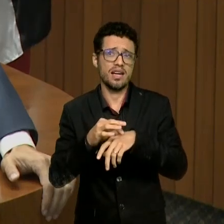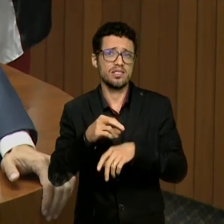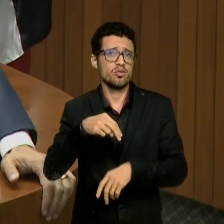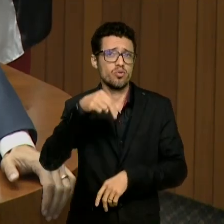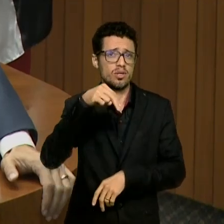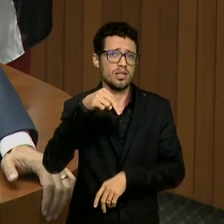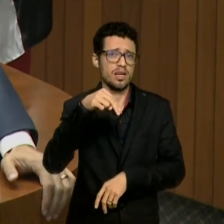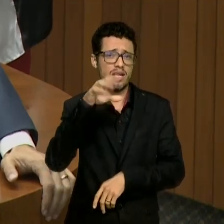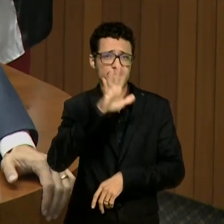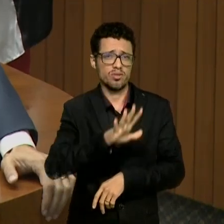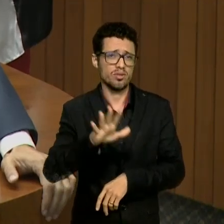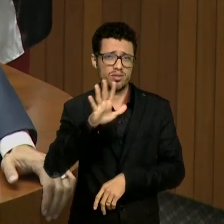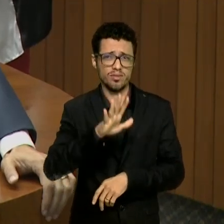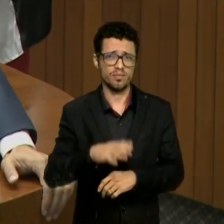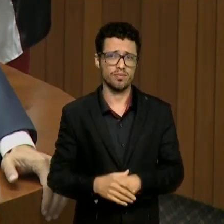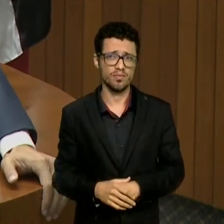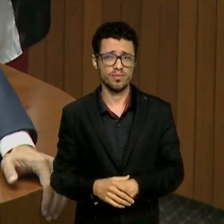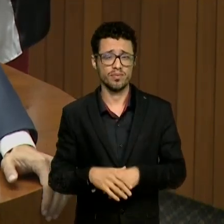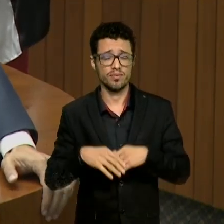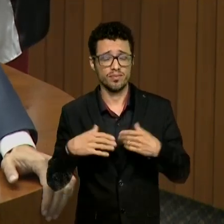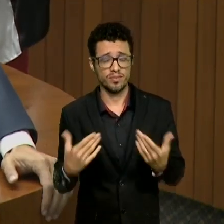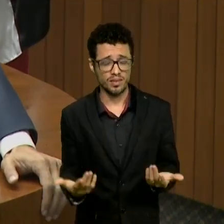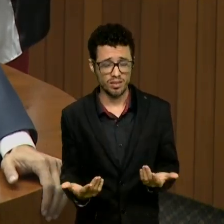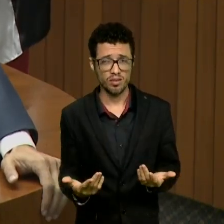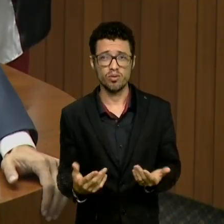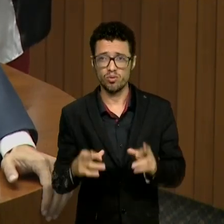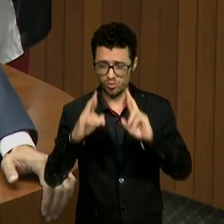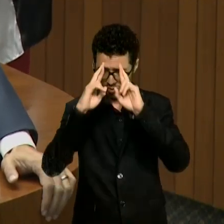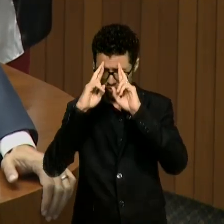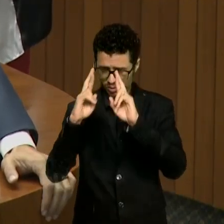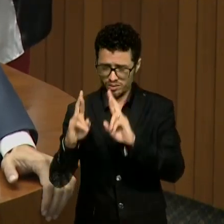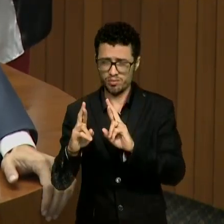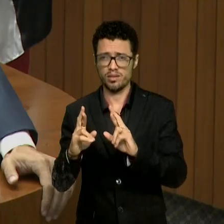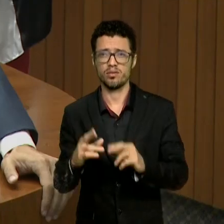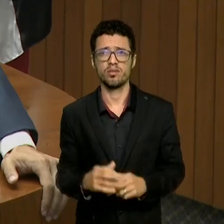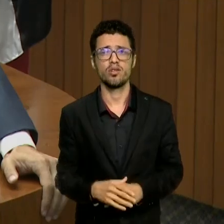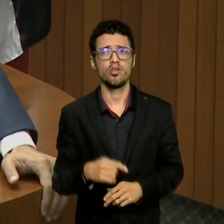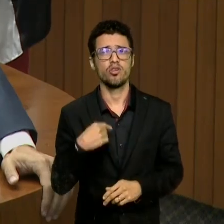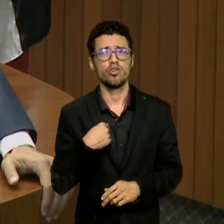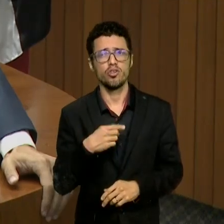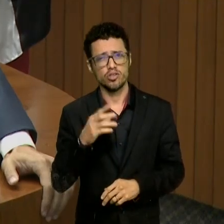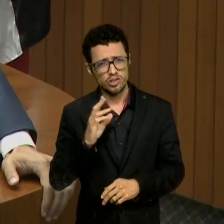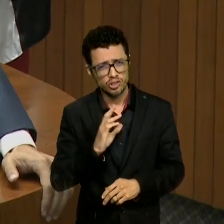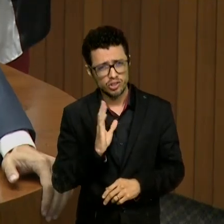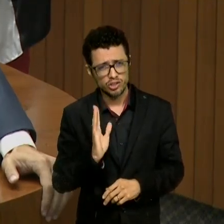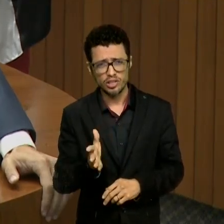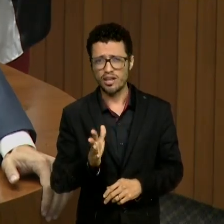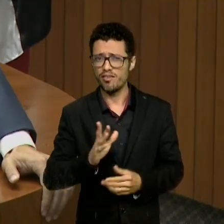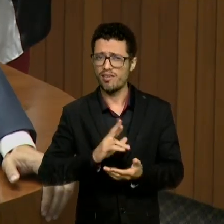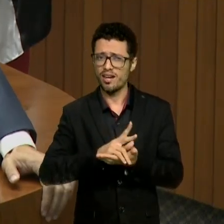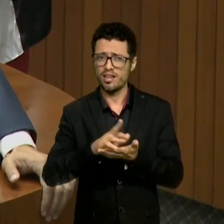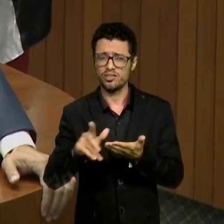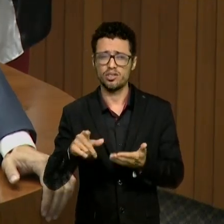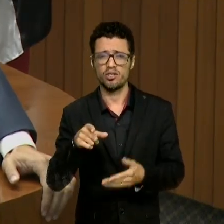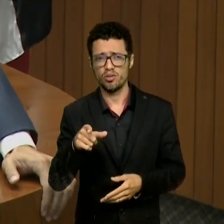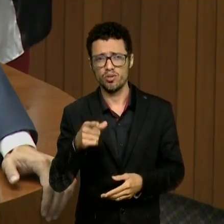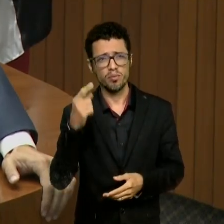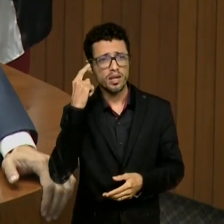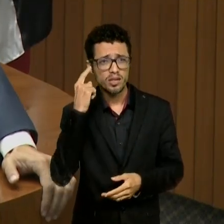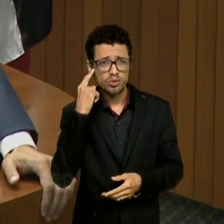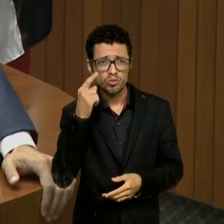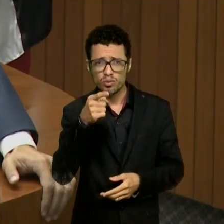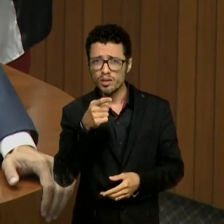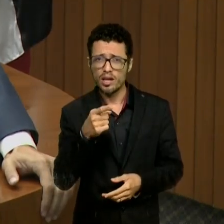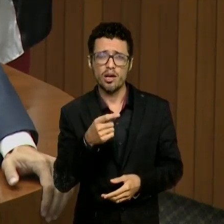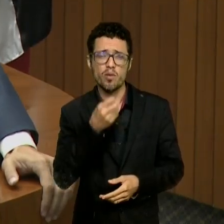Rodrigo, assim, eu tenho todo respeito à Vossa Excelência, já disse aqui várias vezes, lhe acho um ótimo advogado, o senhor é um cara